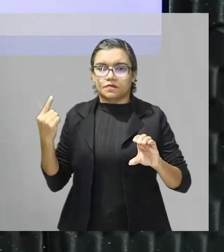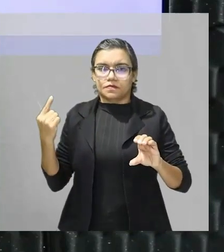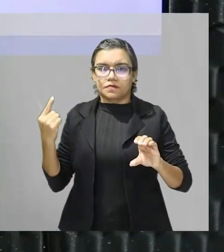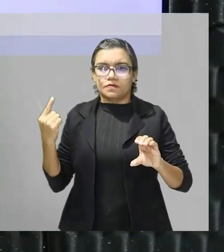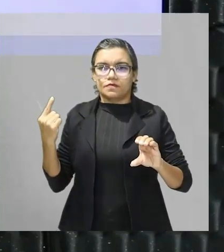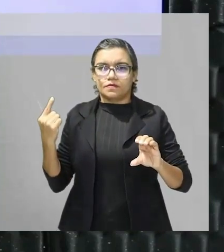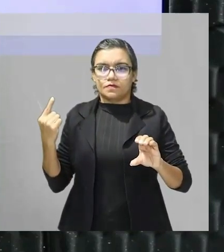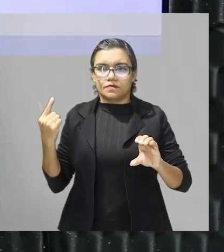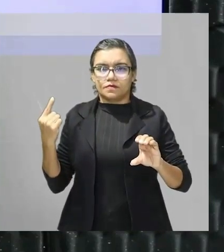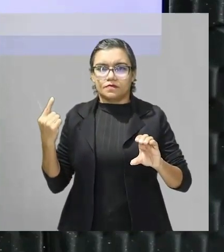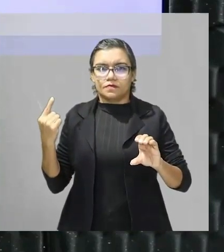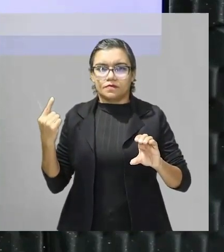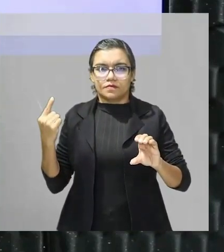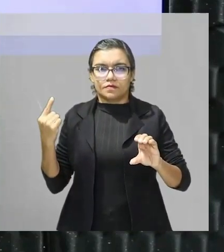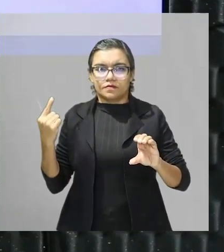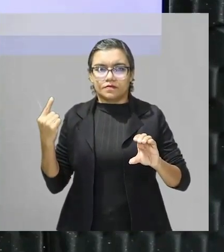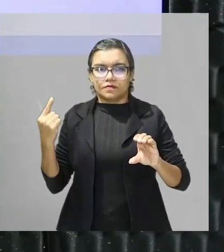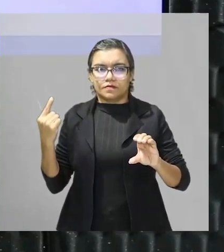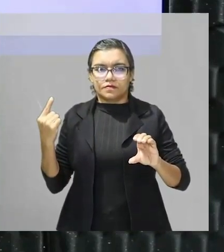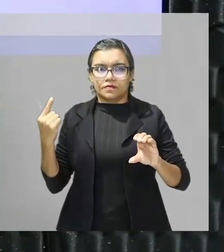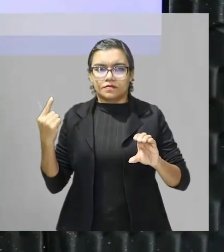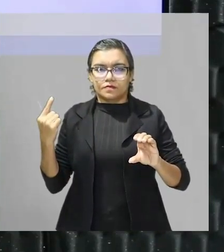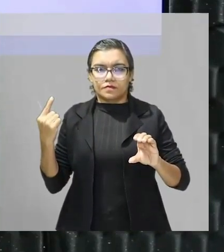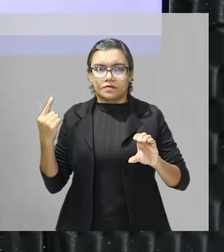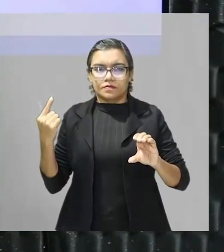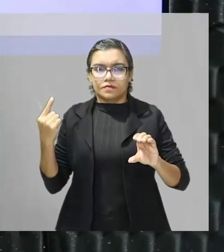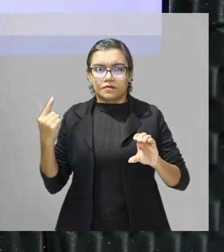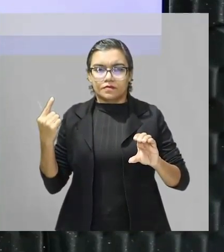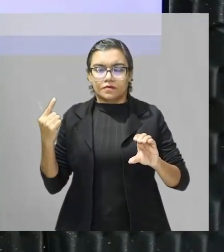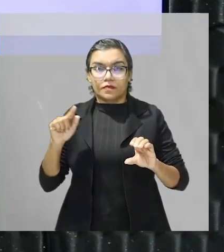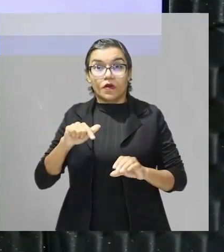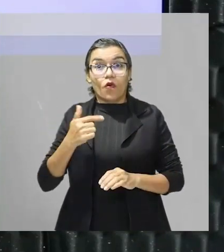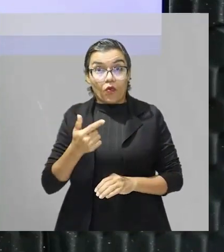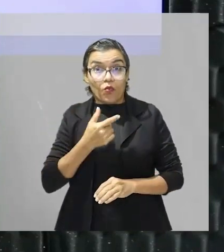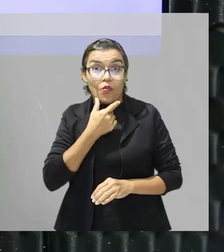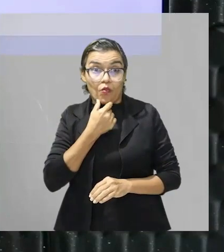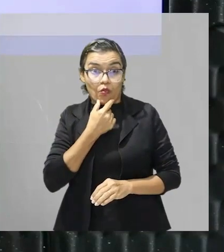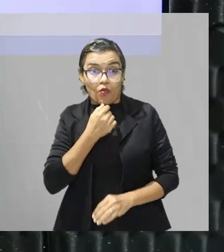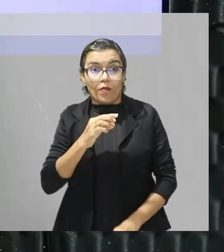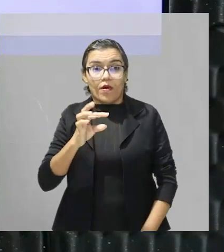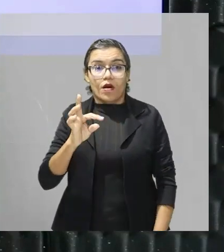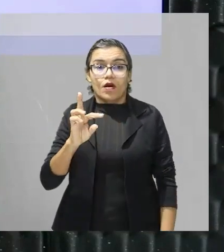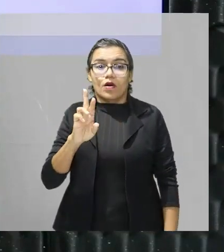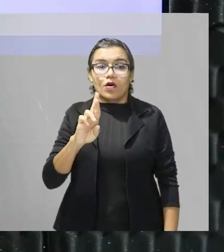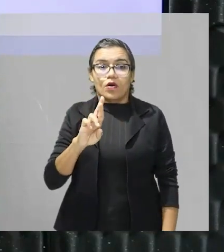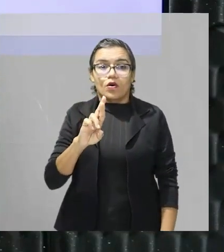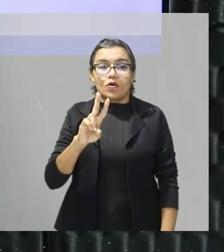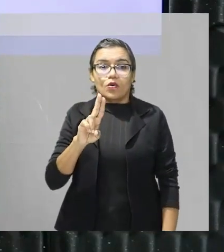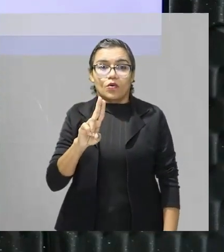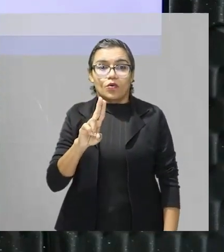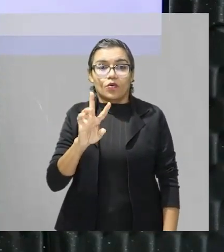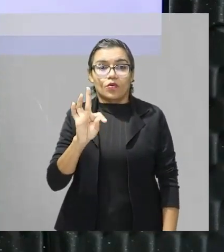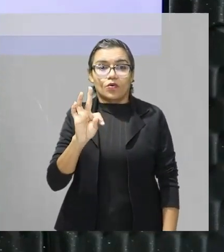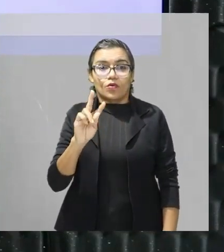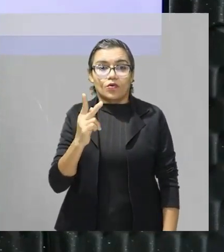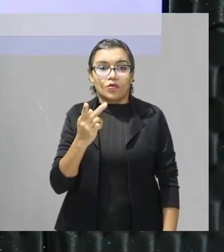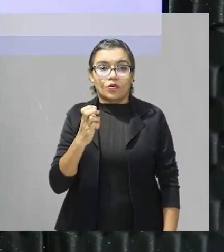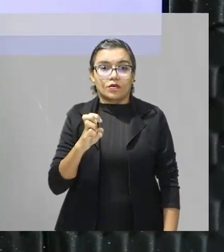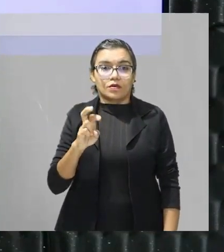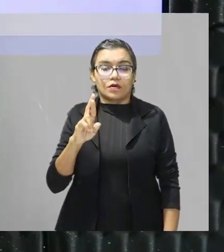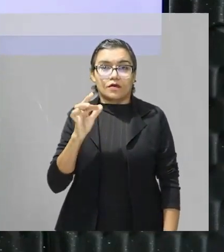e denso cercado por elétrons fala de Rutherford então Aqui nós temos o modelo de